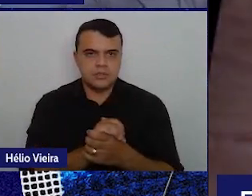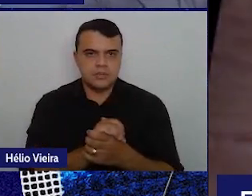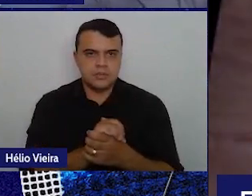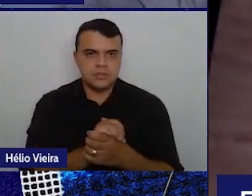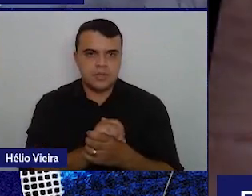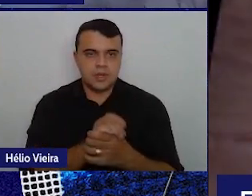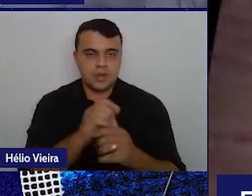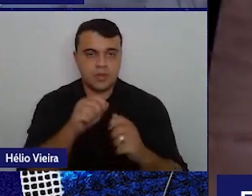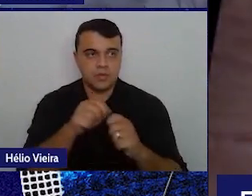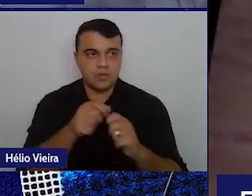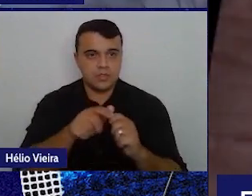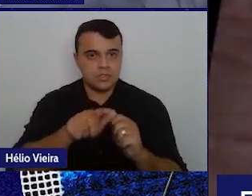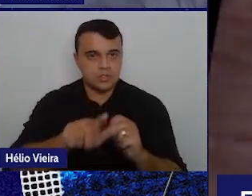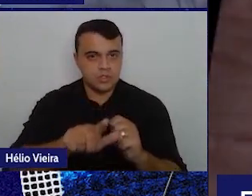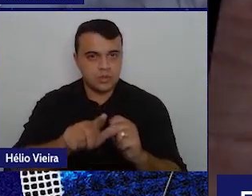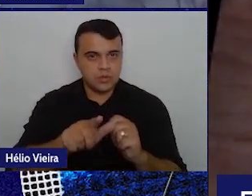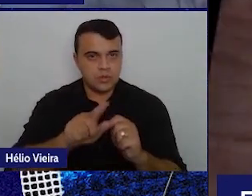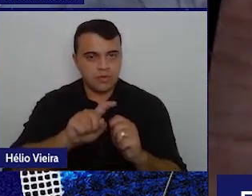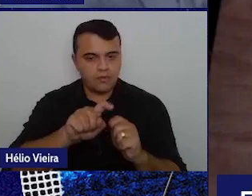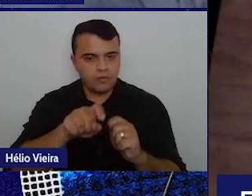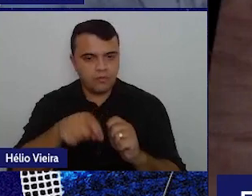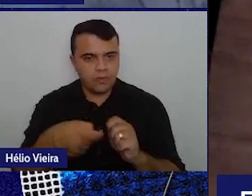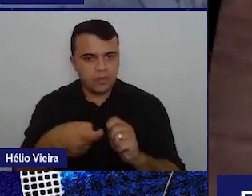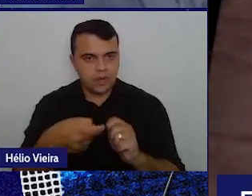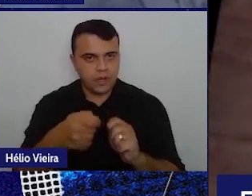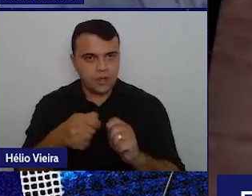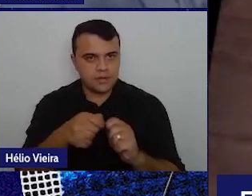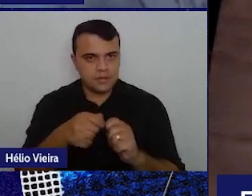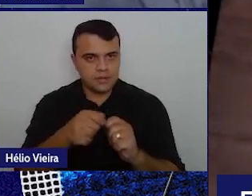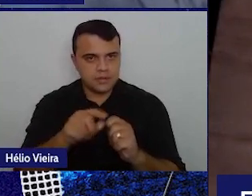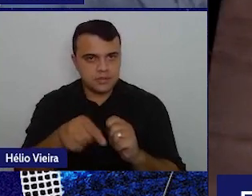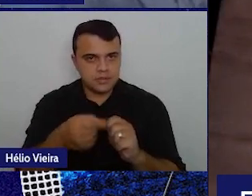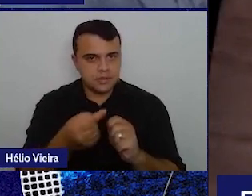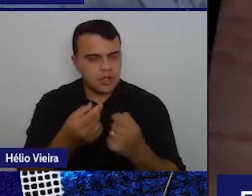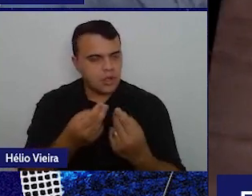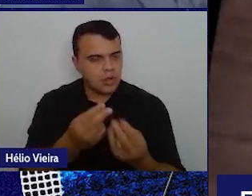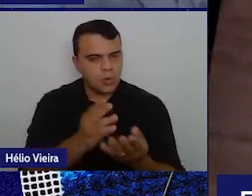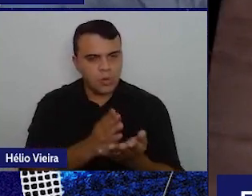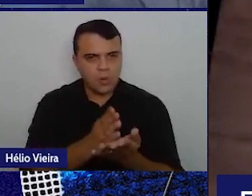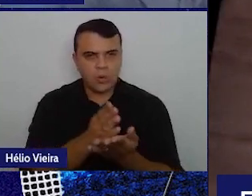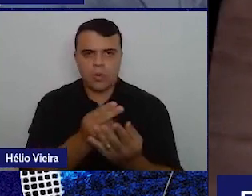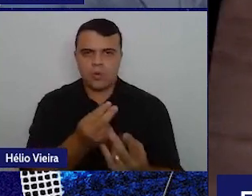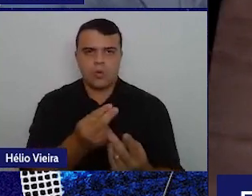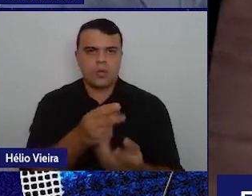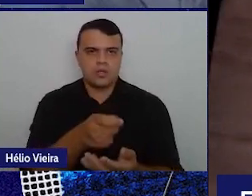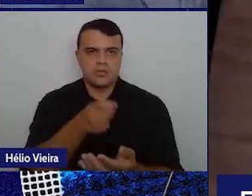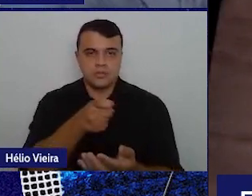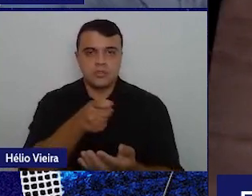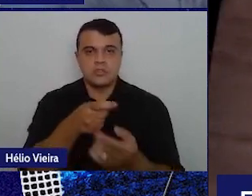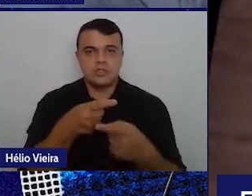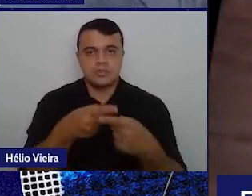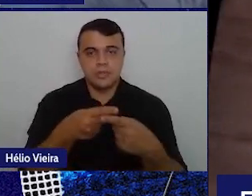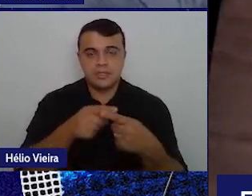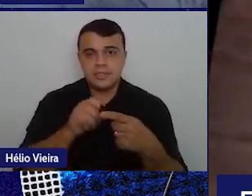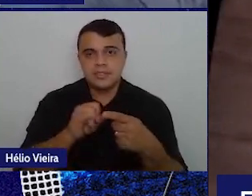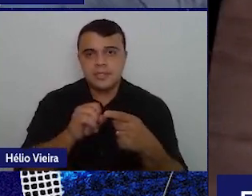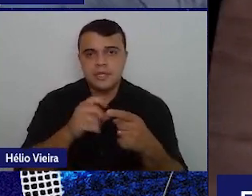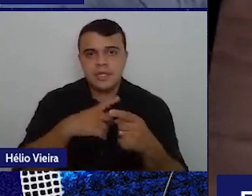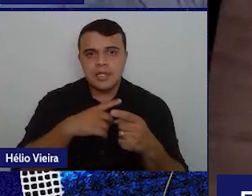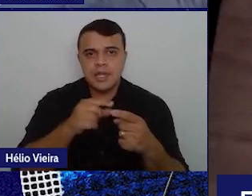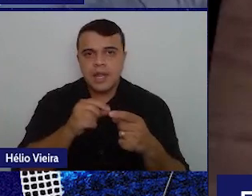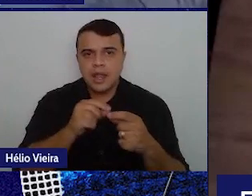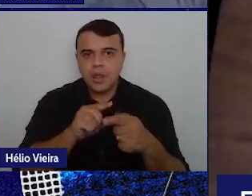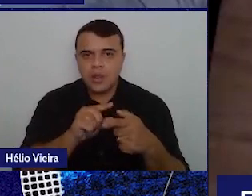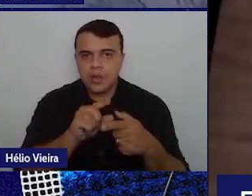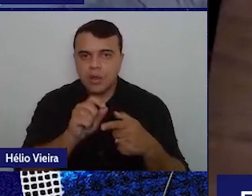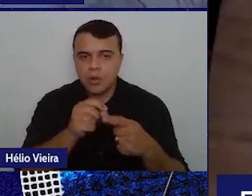vou voltar, ao invés de fazer o ponto oblíquo, eu vou voltar no mesmo lugarzinho do X. Ao invés de sair aqui, eu vou